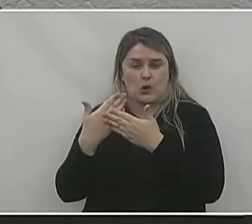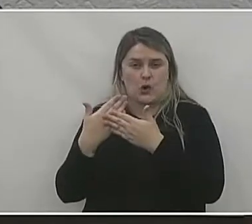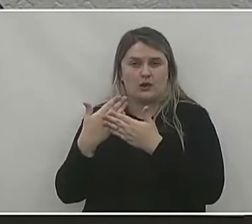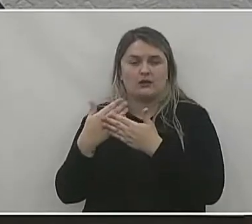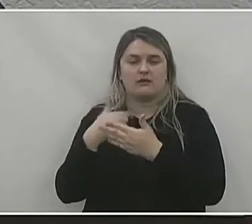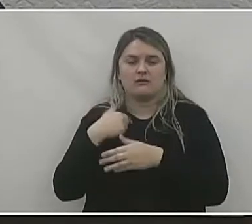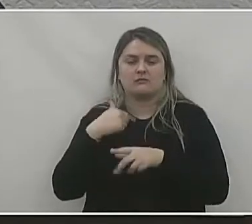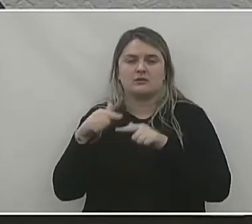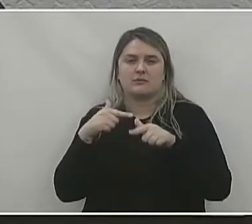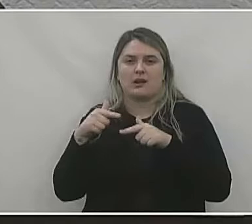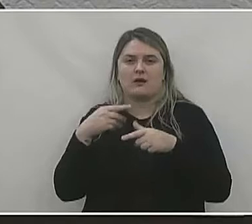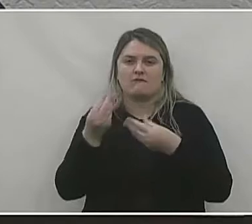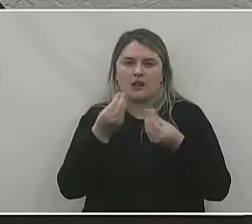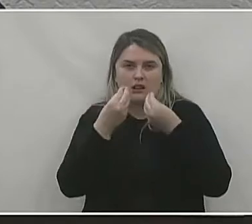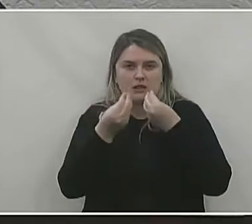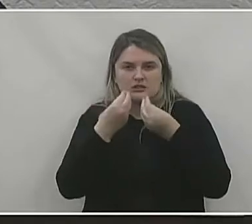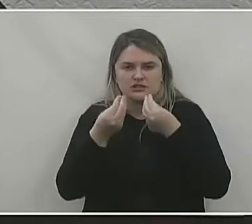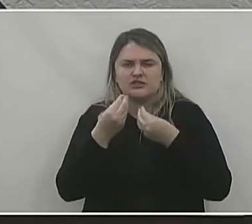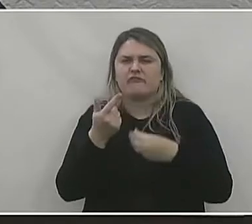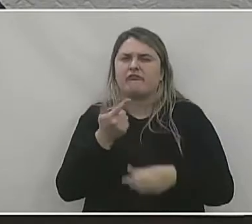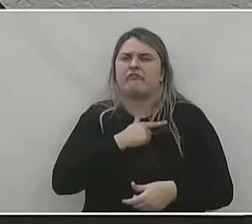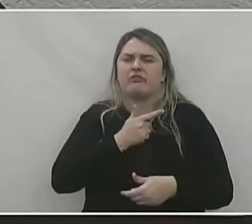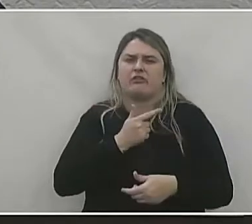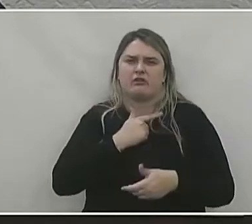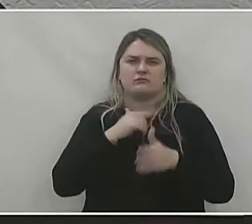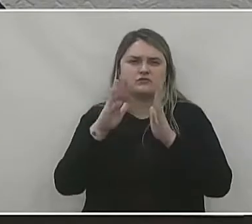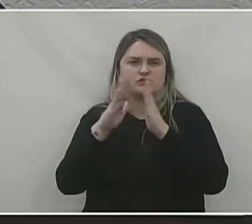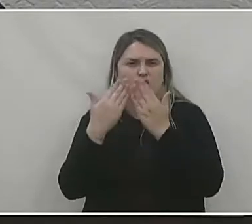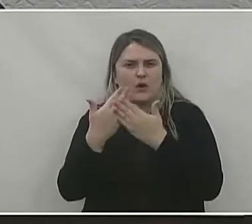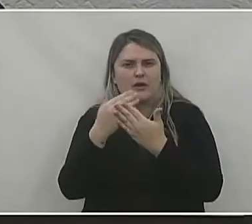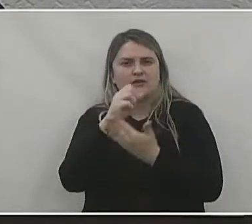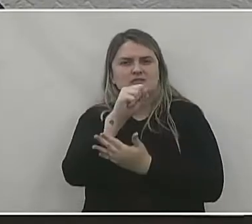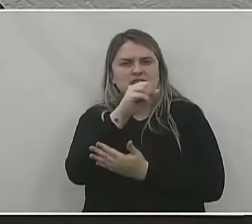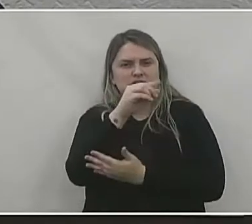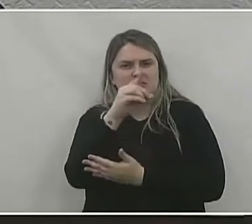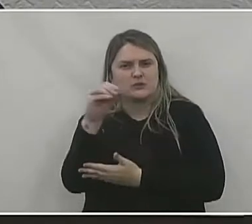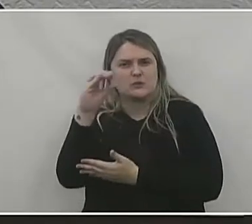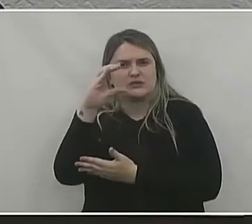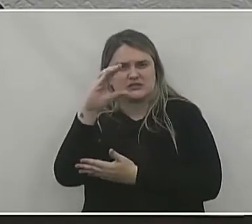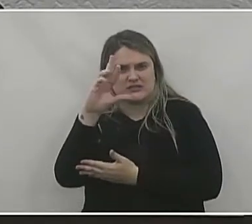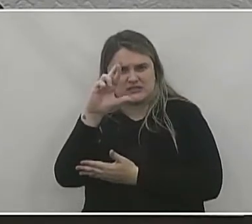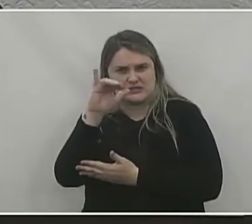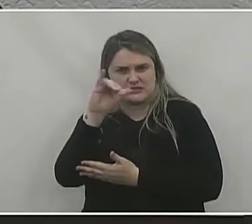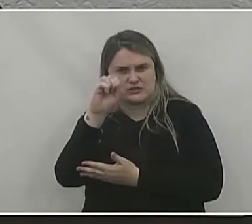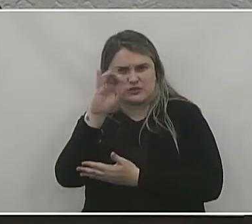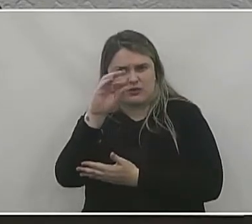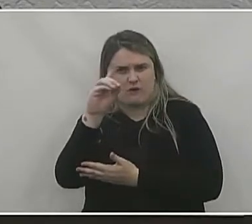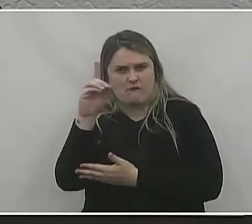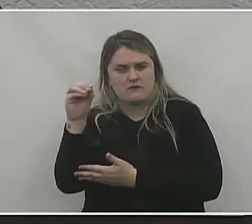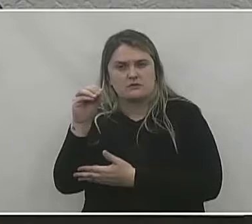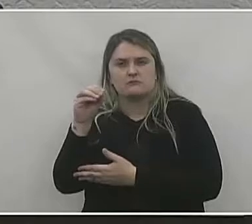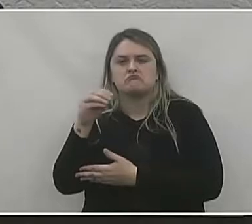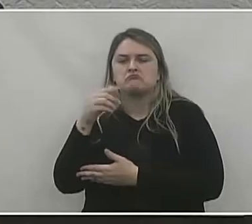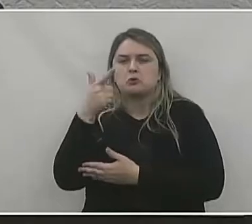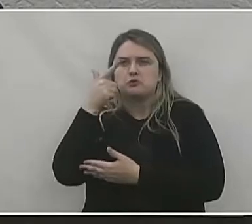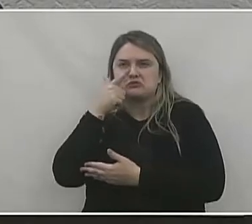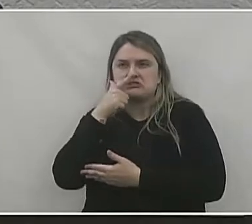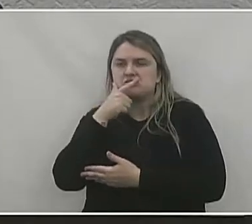na cantina e estava feio o Colégio São Cristóvão e ele recebeu uma grande